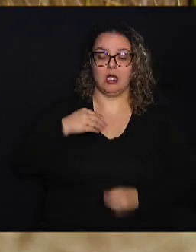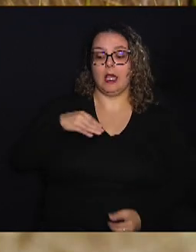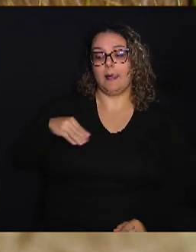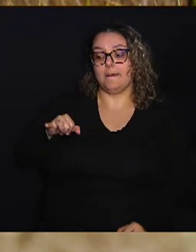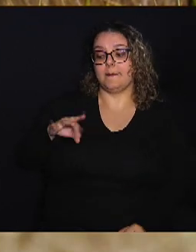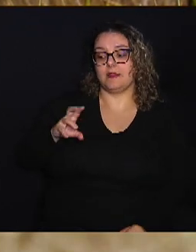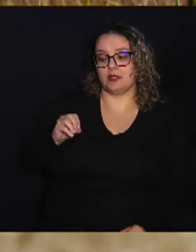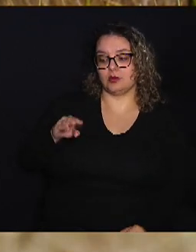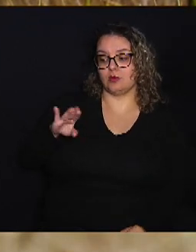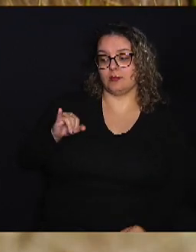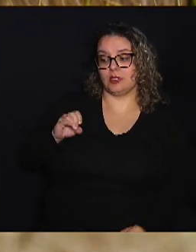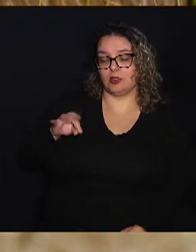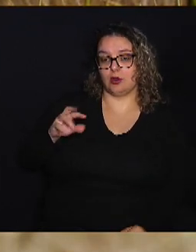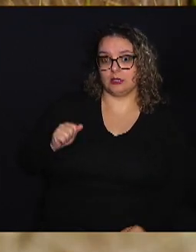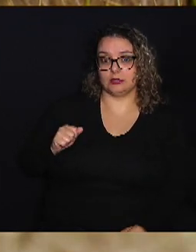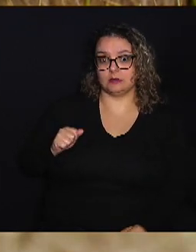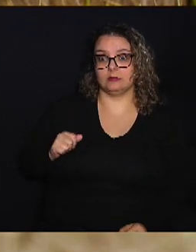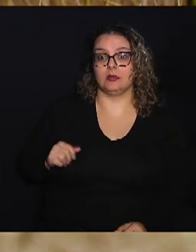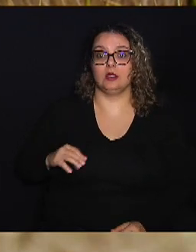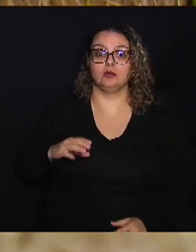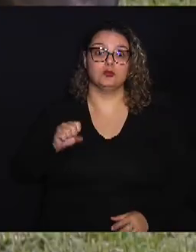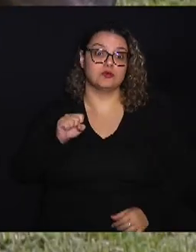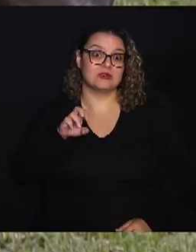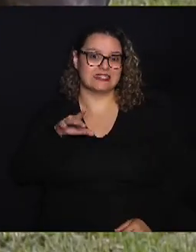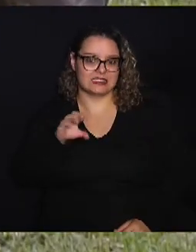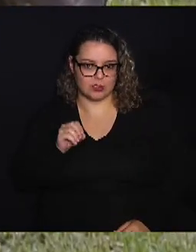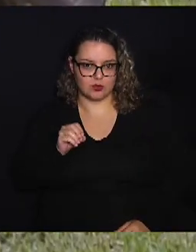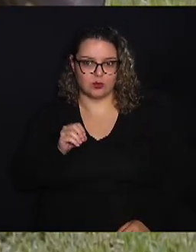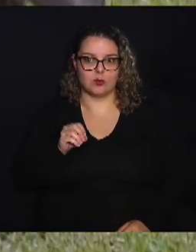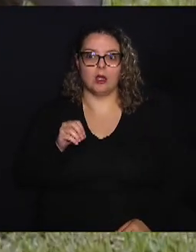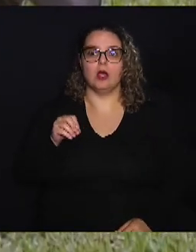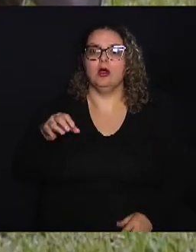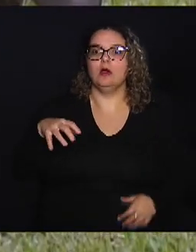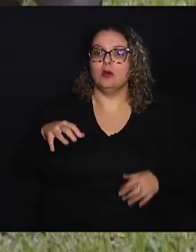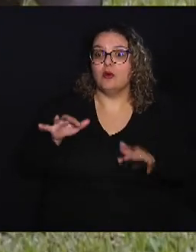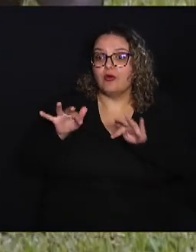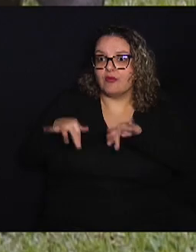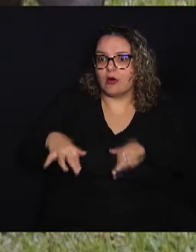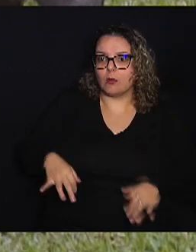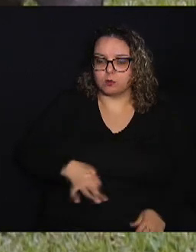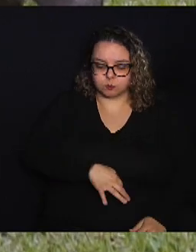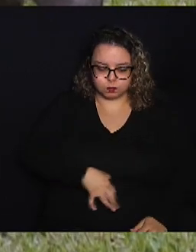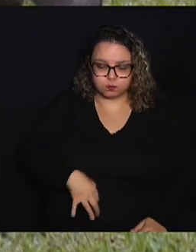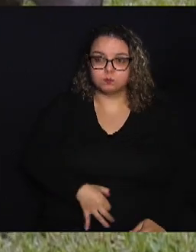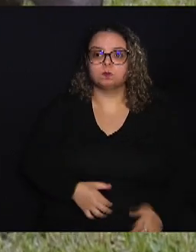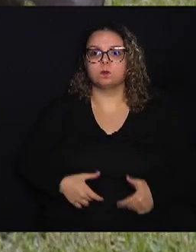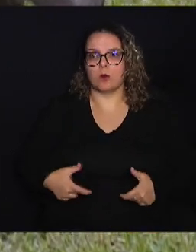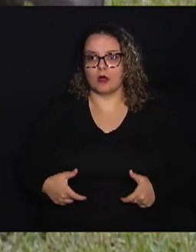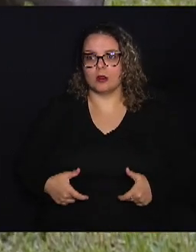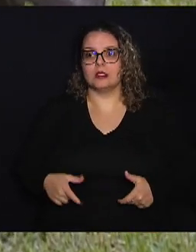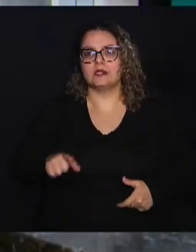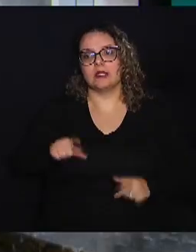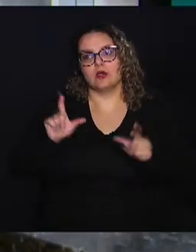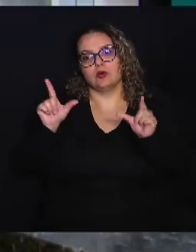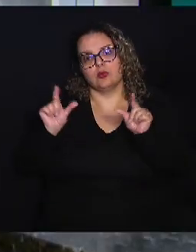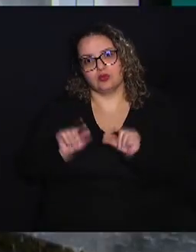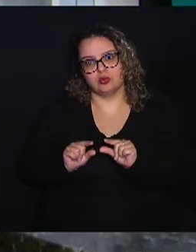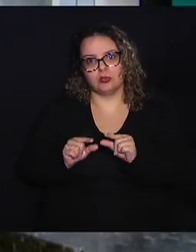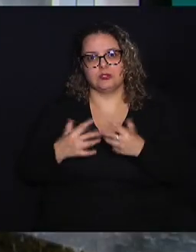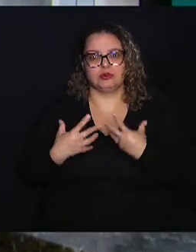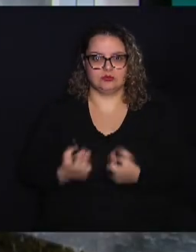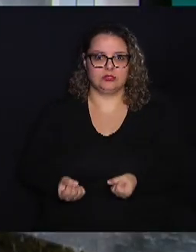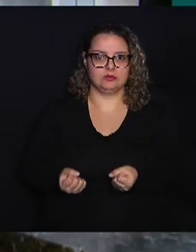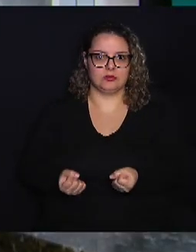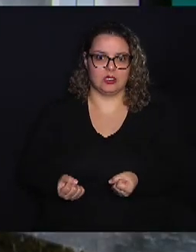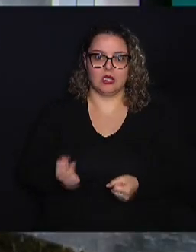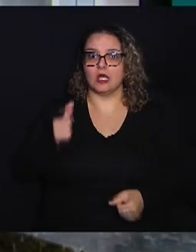está localizada num seco. Esse órgão, situado ao final do intestino grosso, tem baixa capacidade de absorção. Ela não